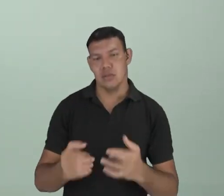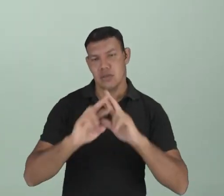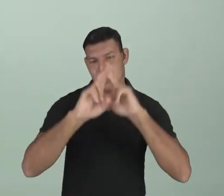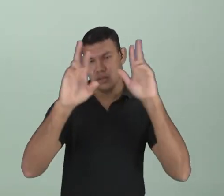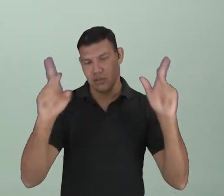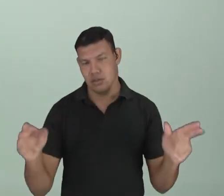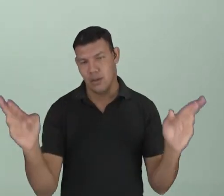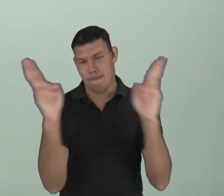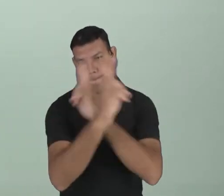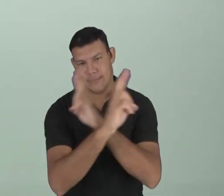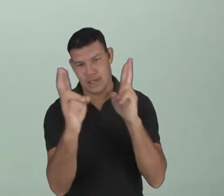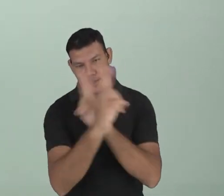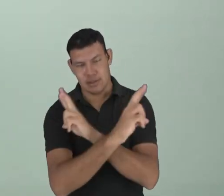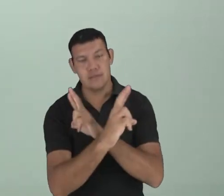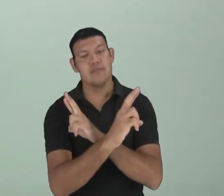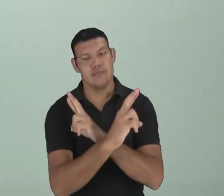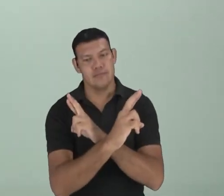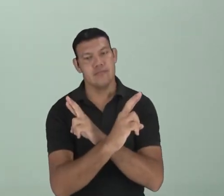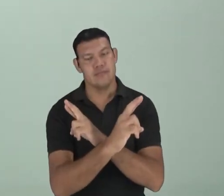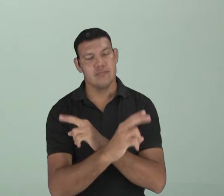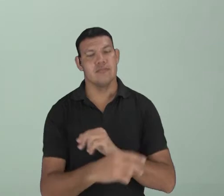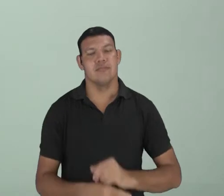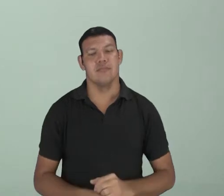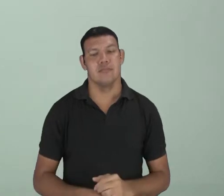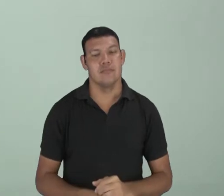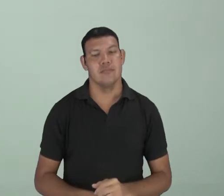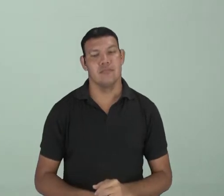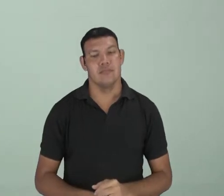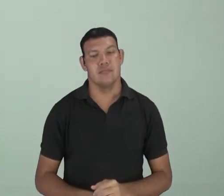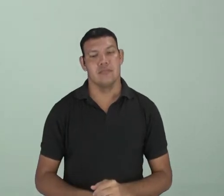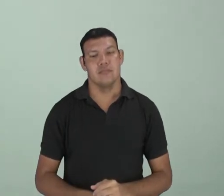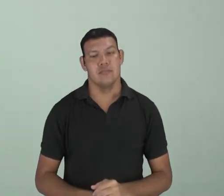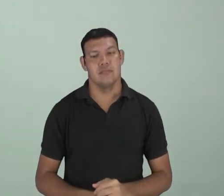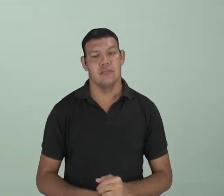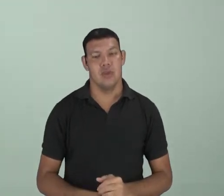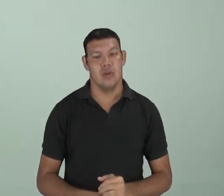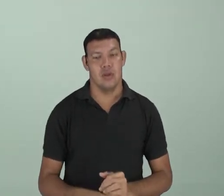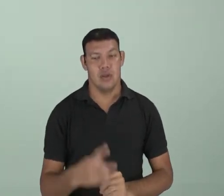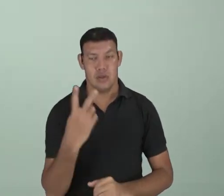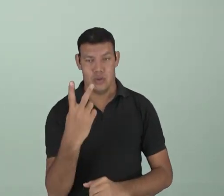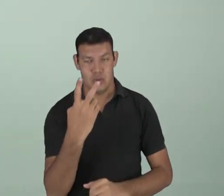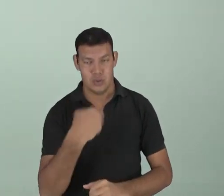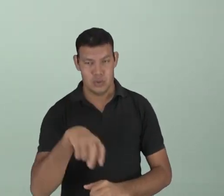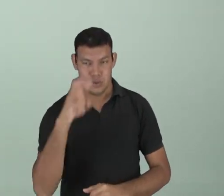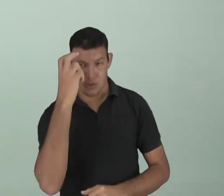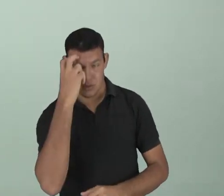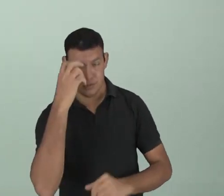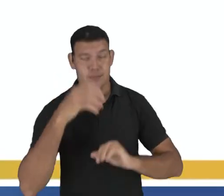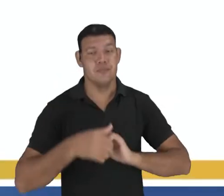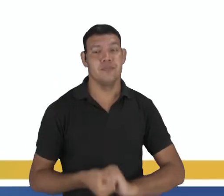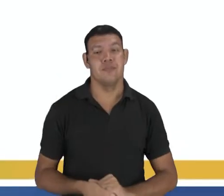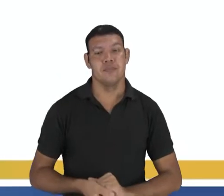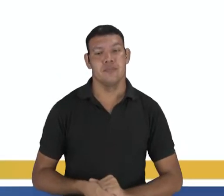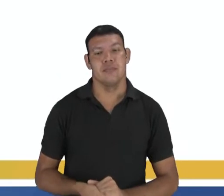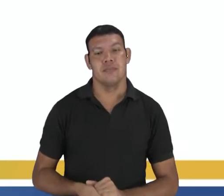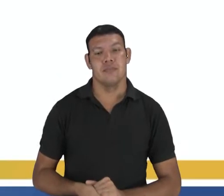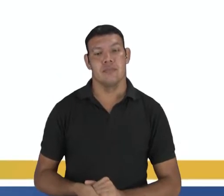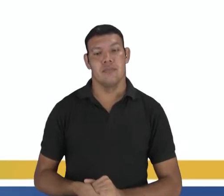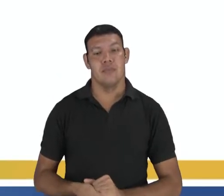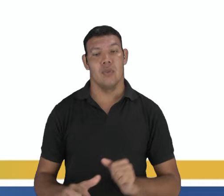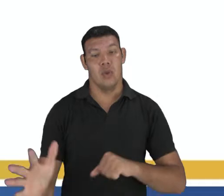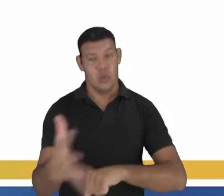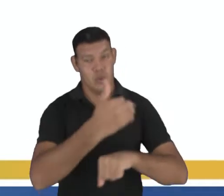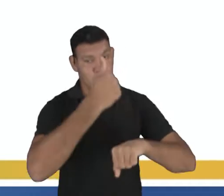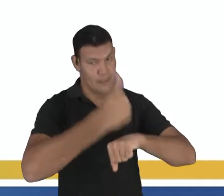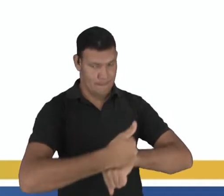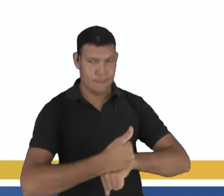dessa relação entre essas duas formas de cultura. Observem aí. Os